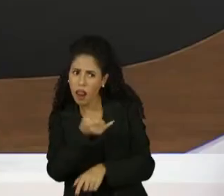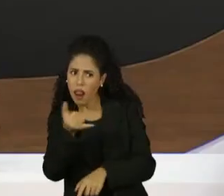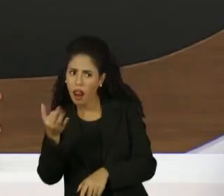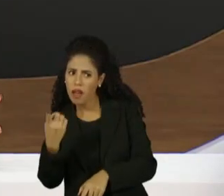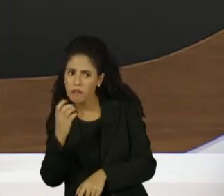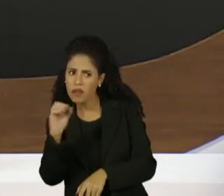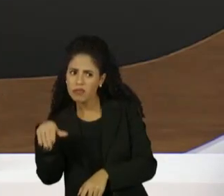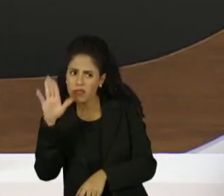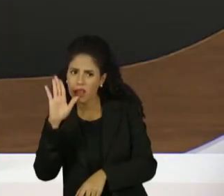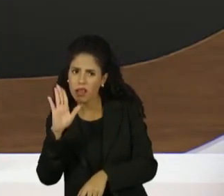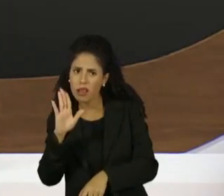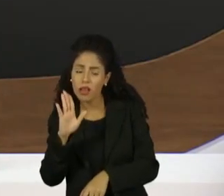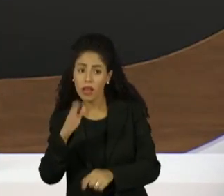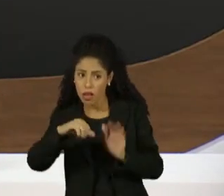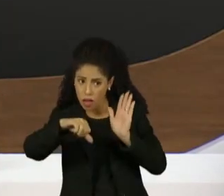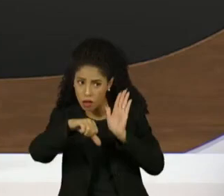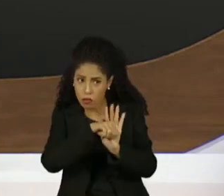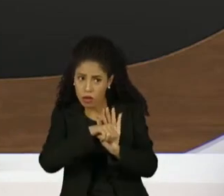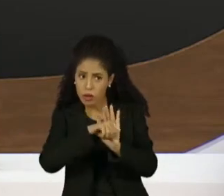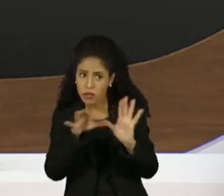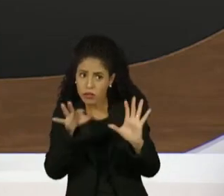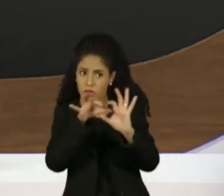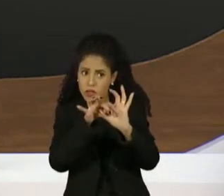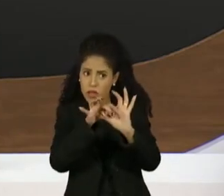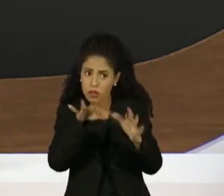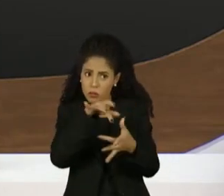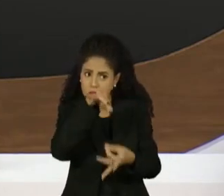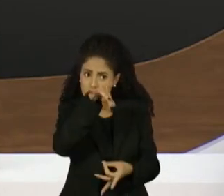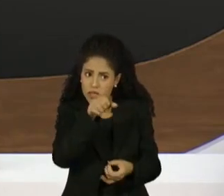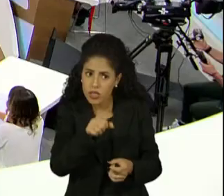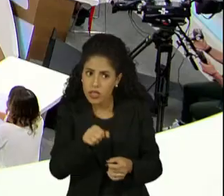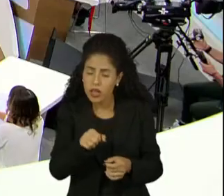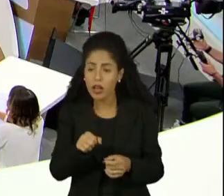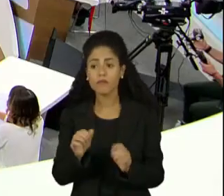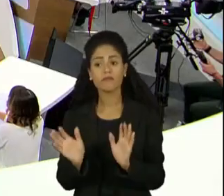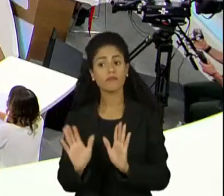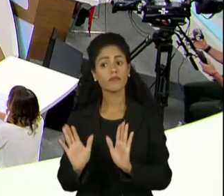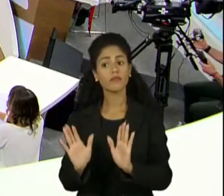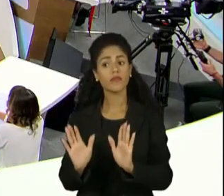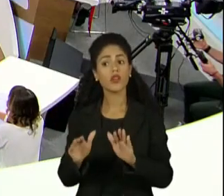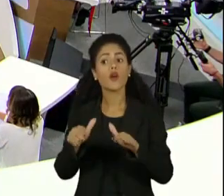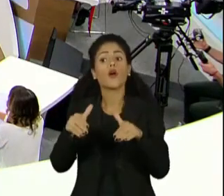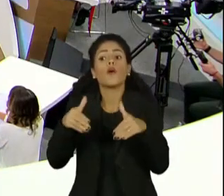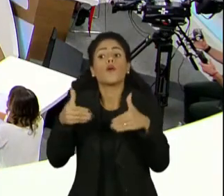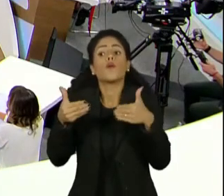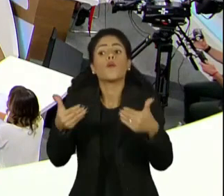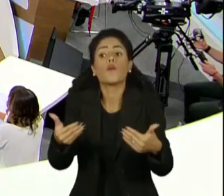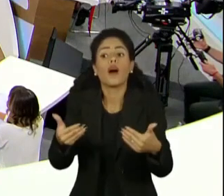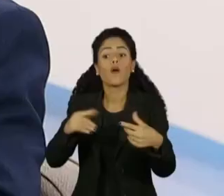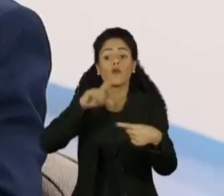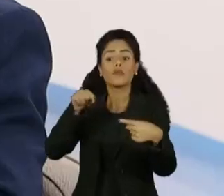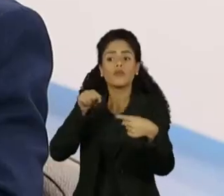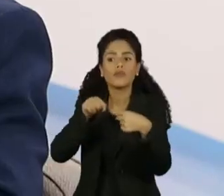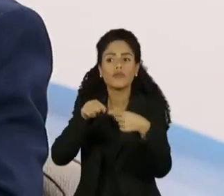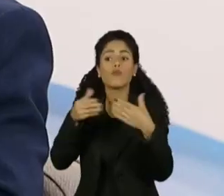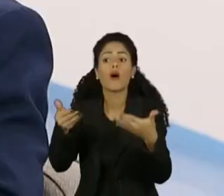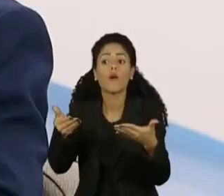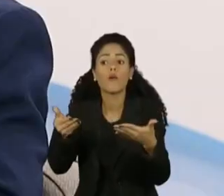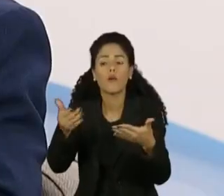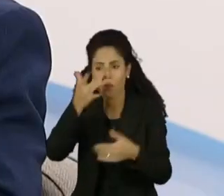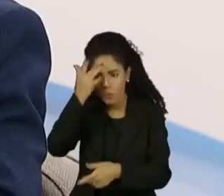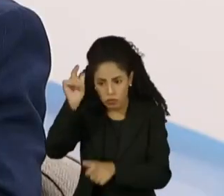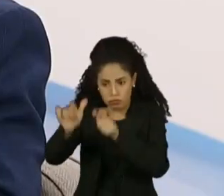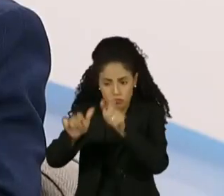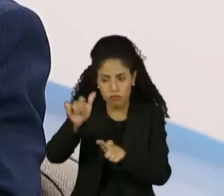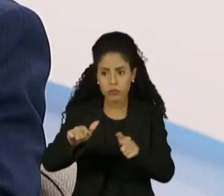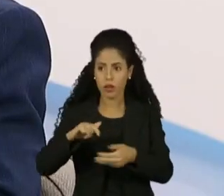ser um crime relacionado à própria democracia. Qual é a definição do foro daqueles que são investigados